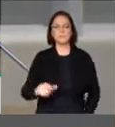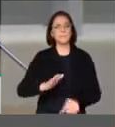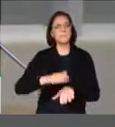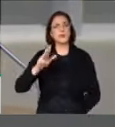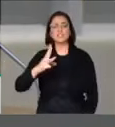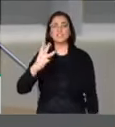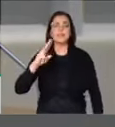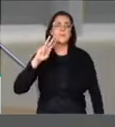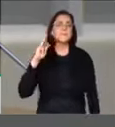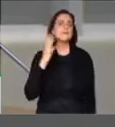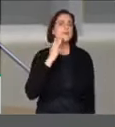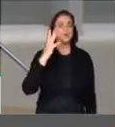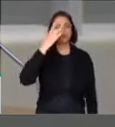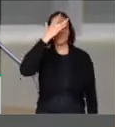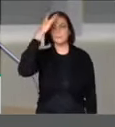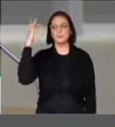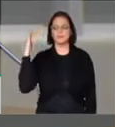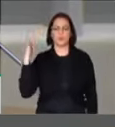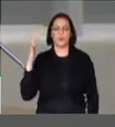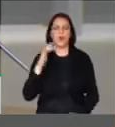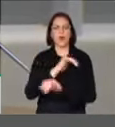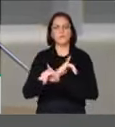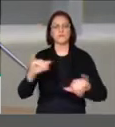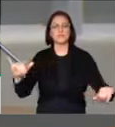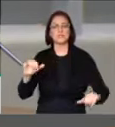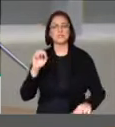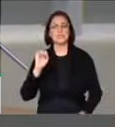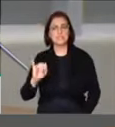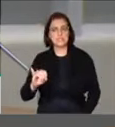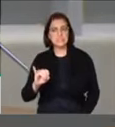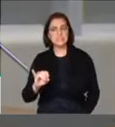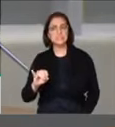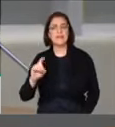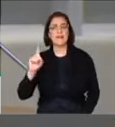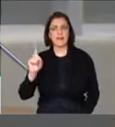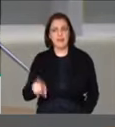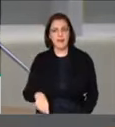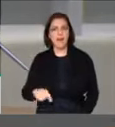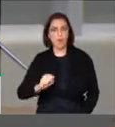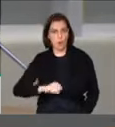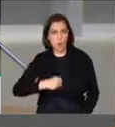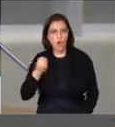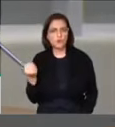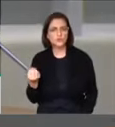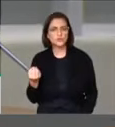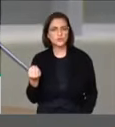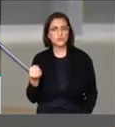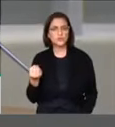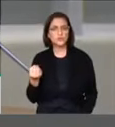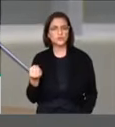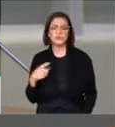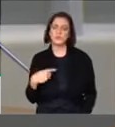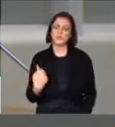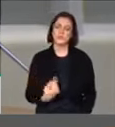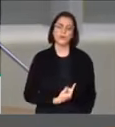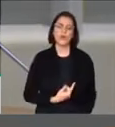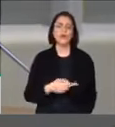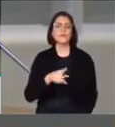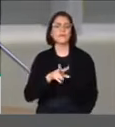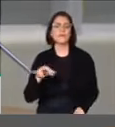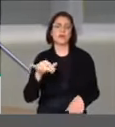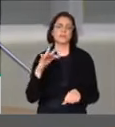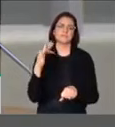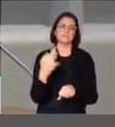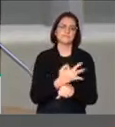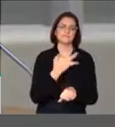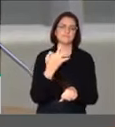de pessoas dizendo que se ele é o ódio e a intolerância, nós seremos a